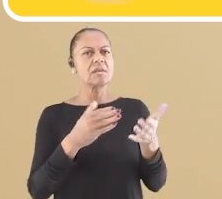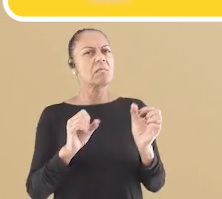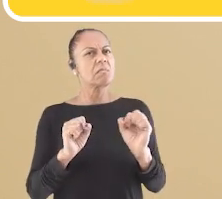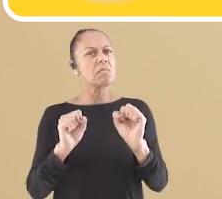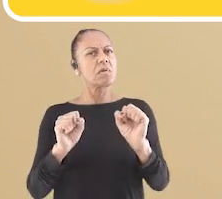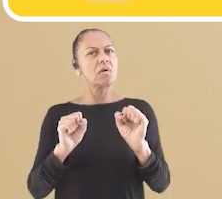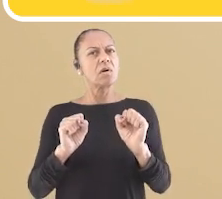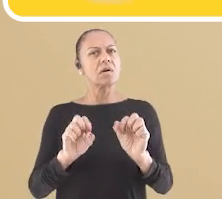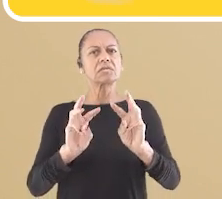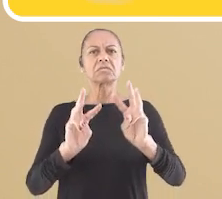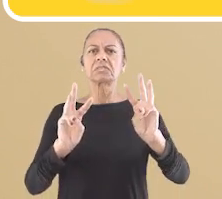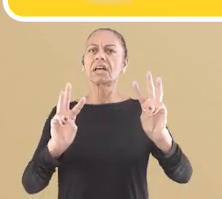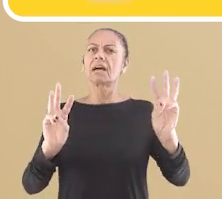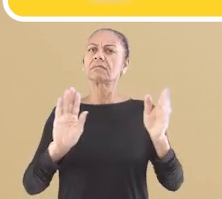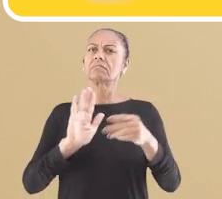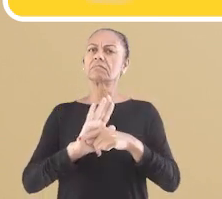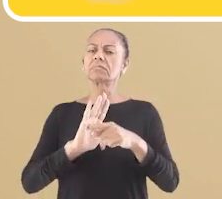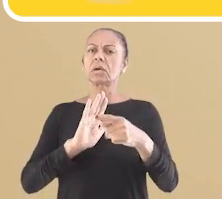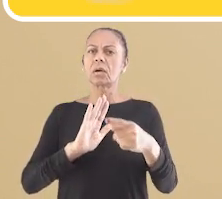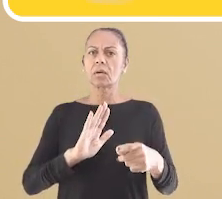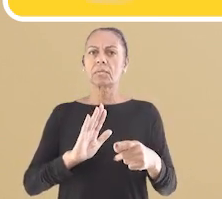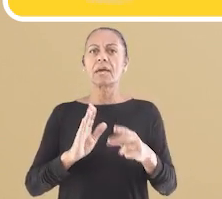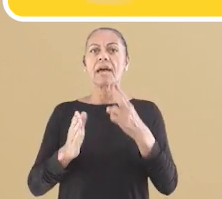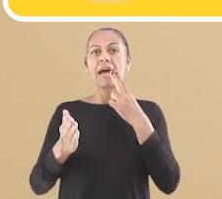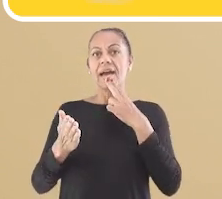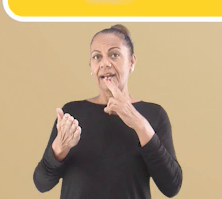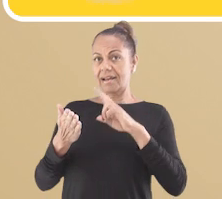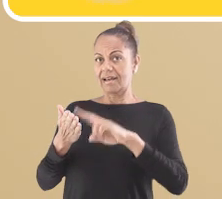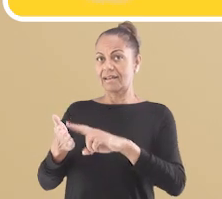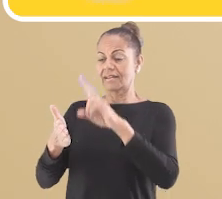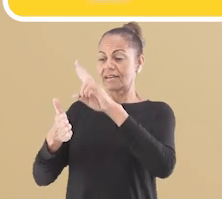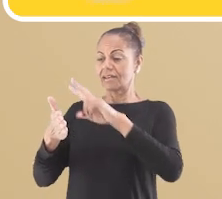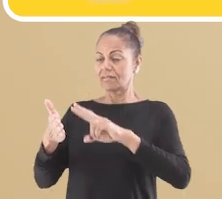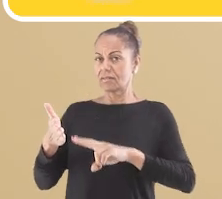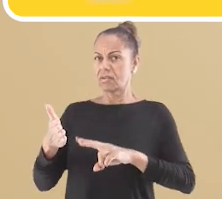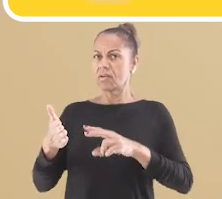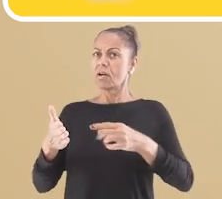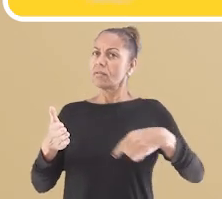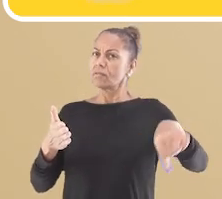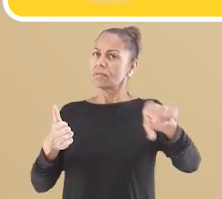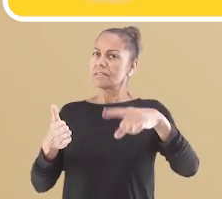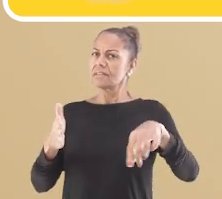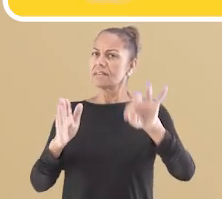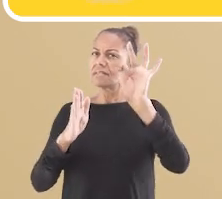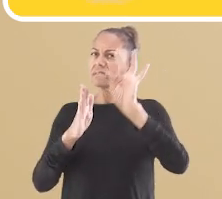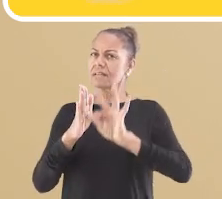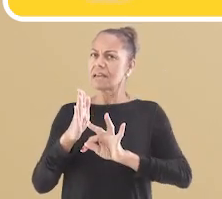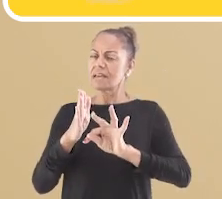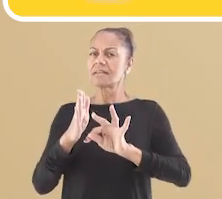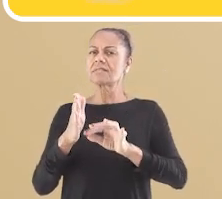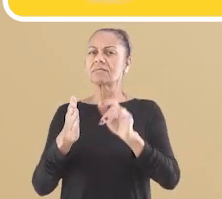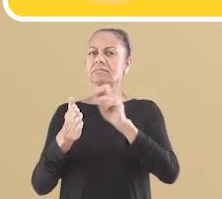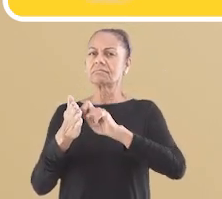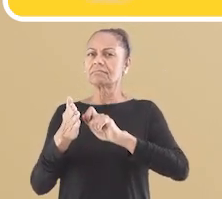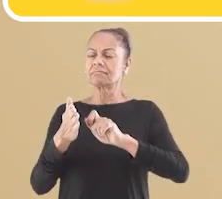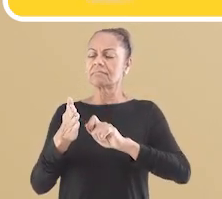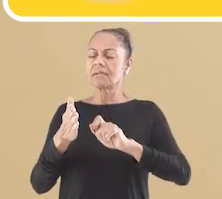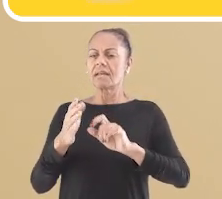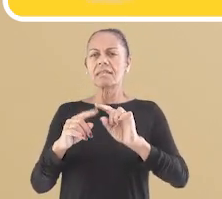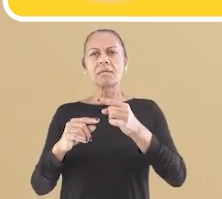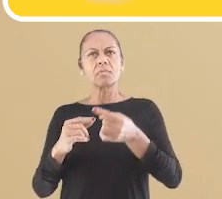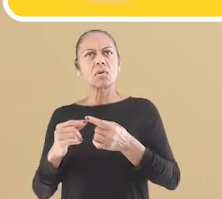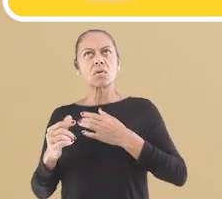revista, pode ser até nos sites deles. Escreva uma carta do leitor. Desenvolva os seus textos argumentando se gostaram ou